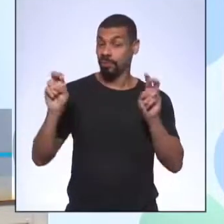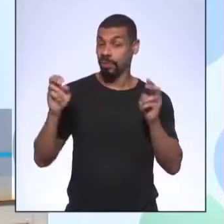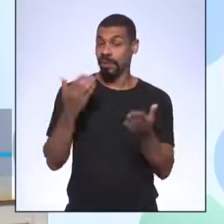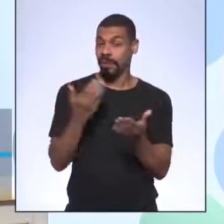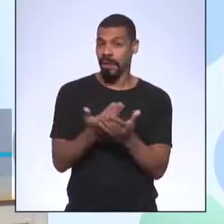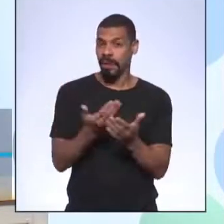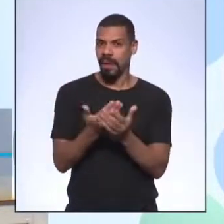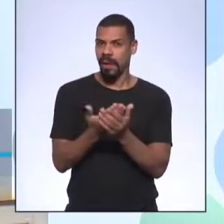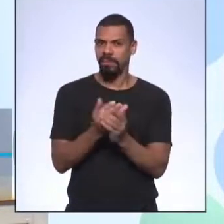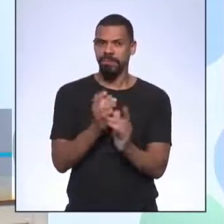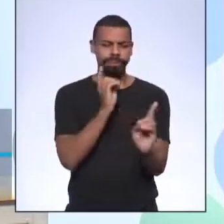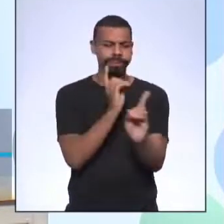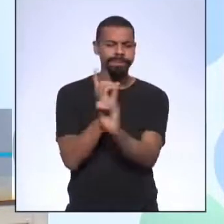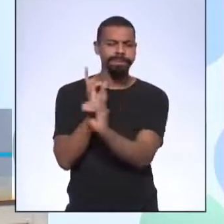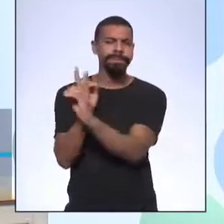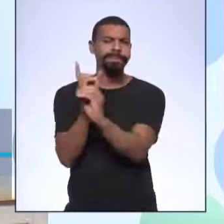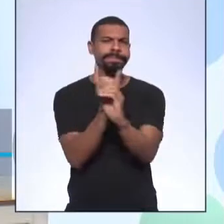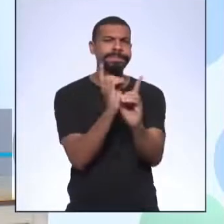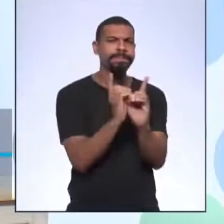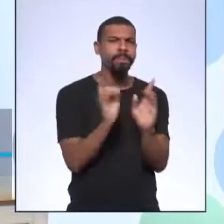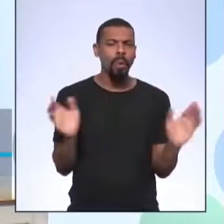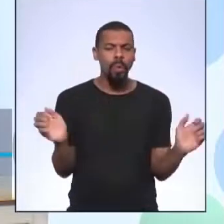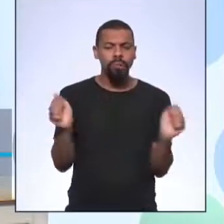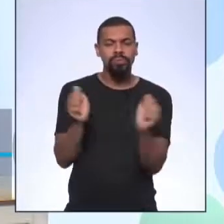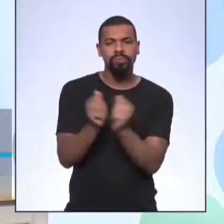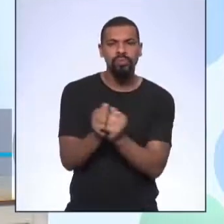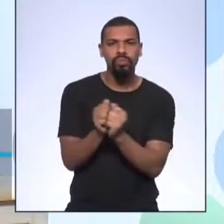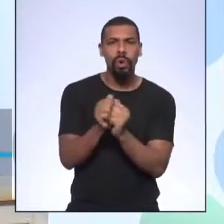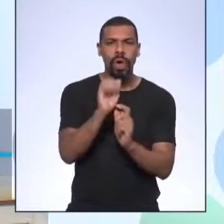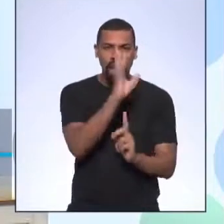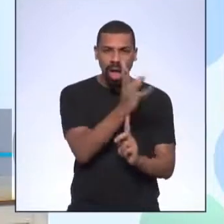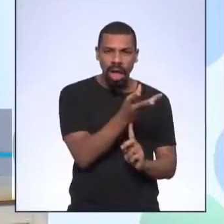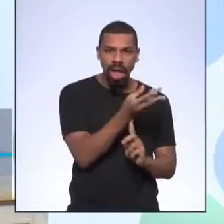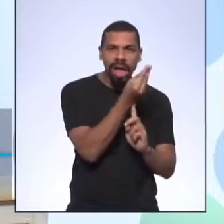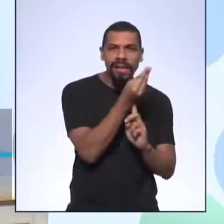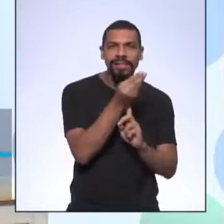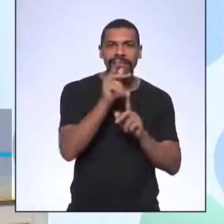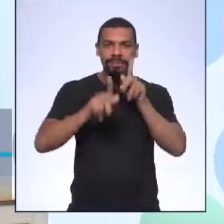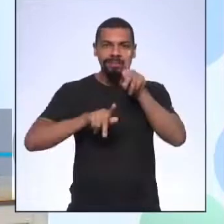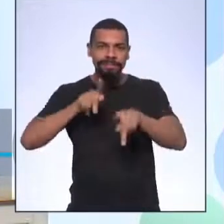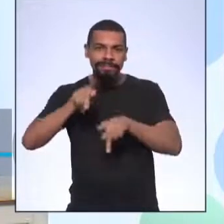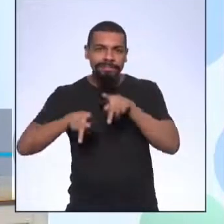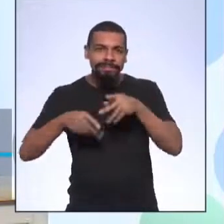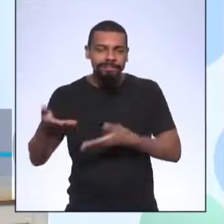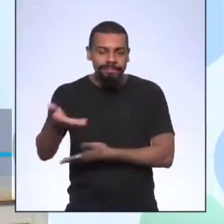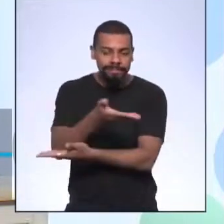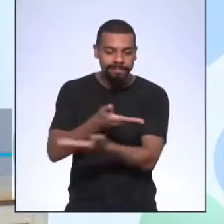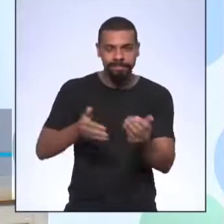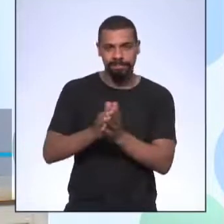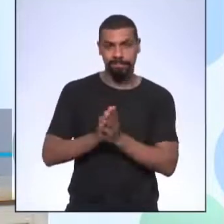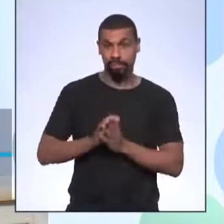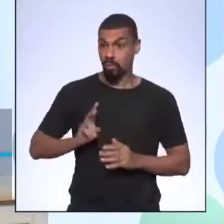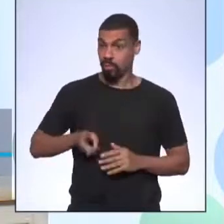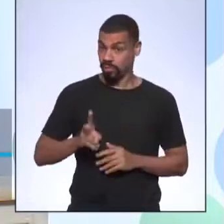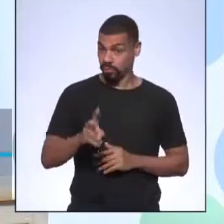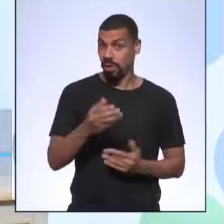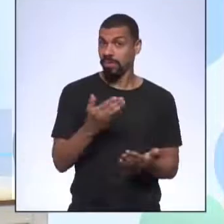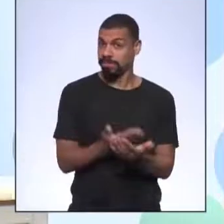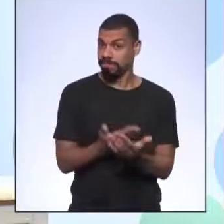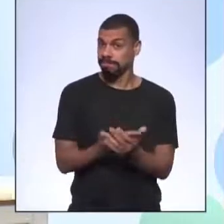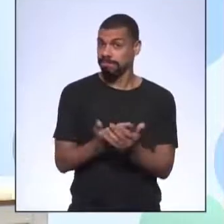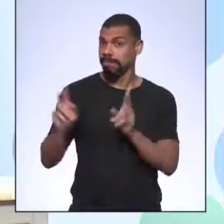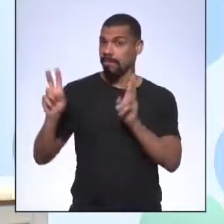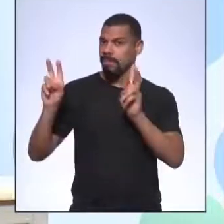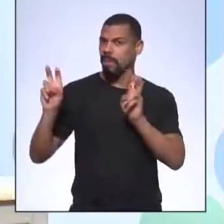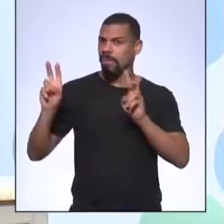salas de hoje é encontro entre arte e público tá na verdade nós vamos está dando continuidade ao temas que nós trabalhamos ela